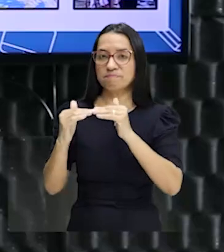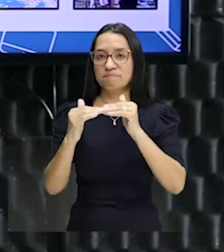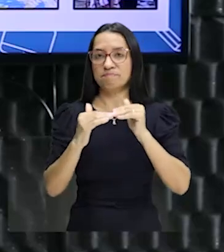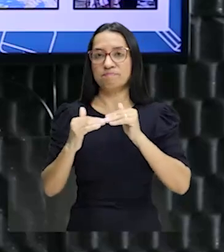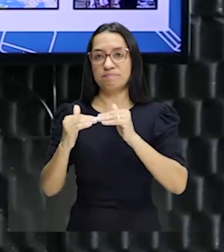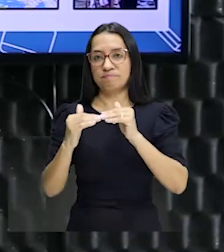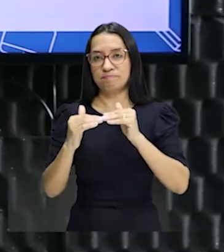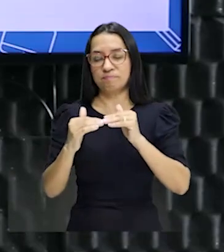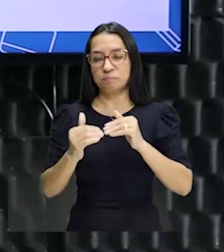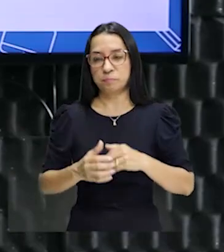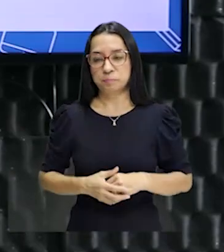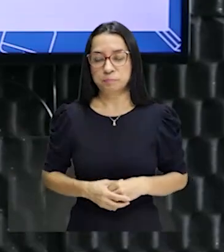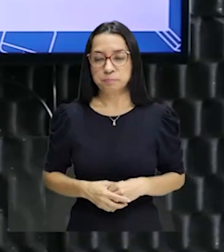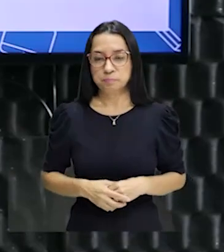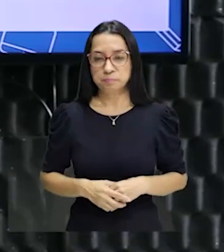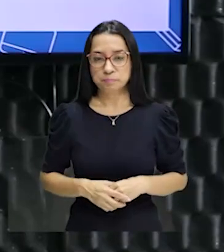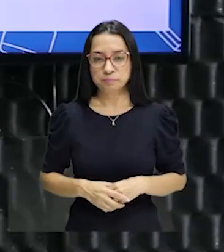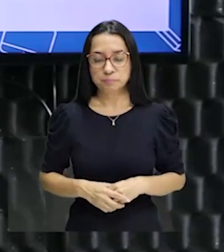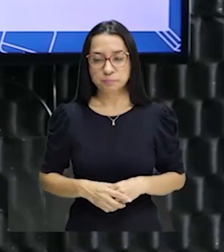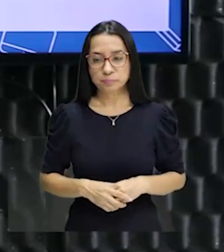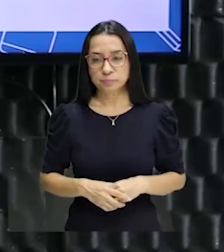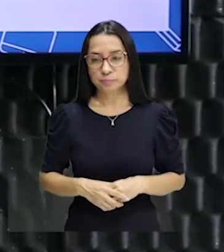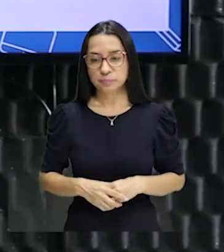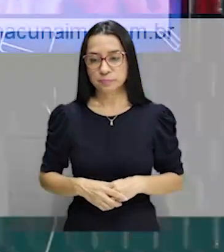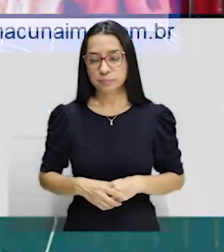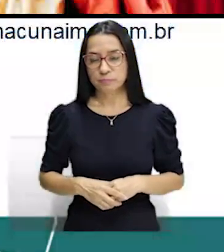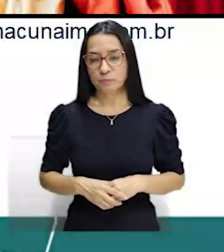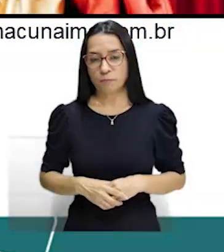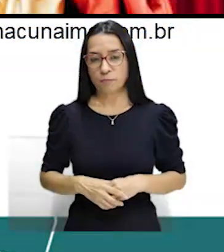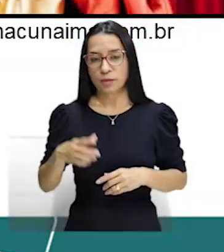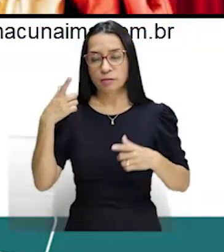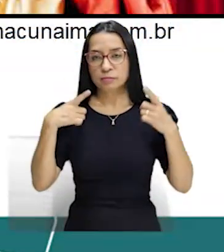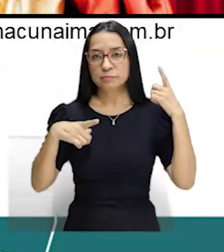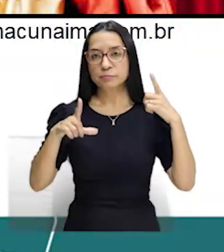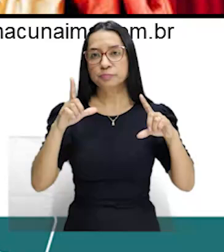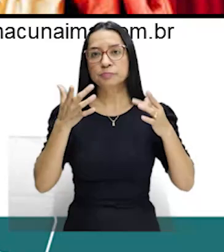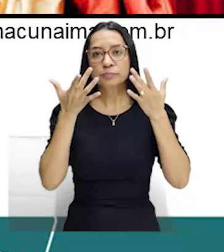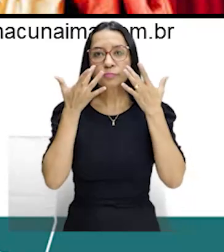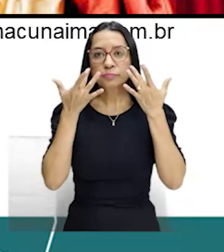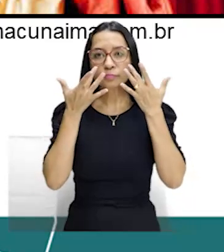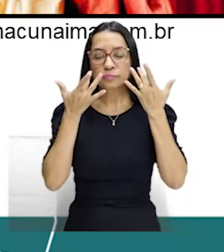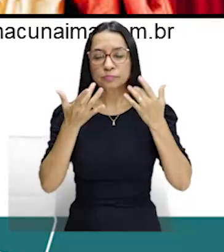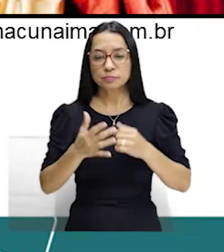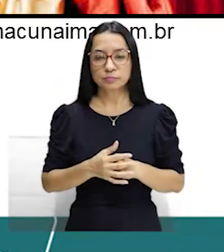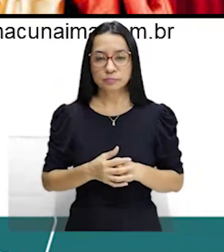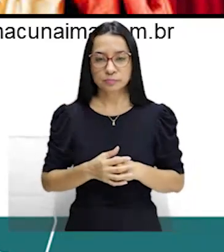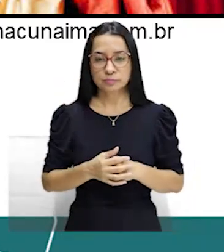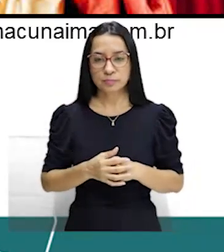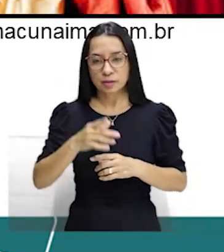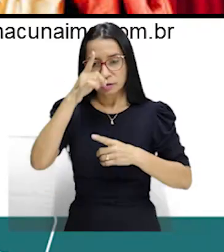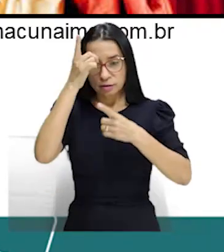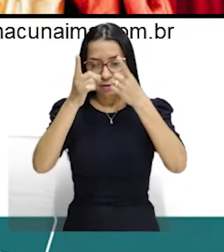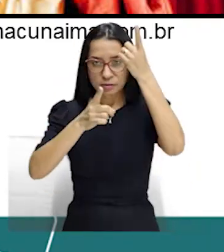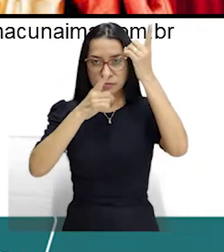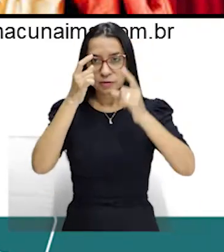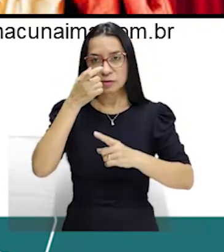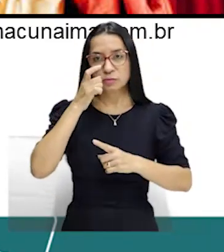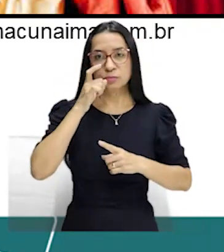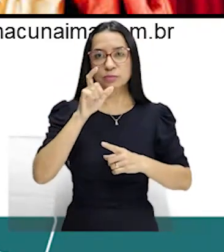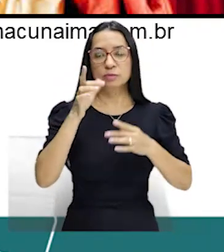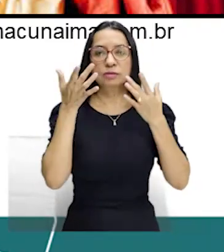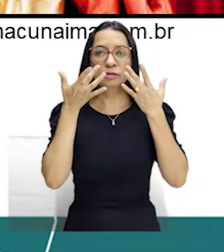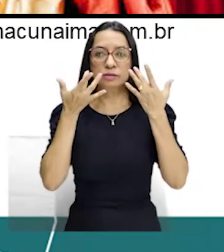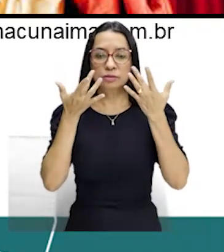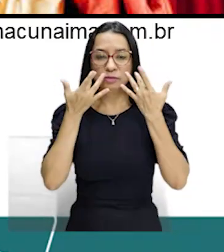nossa saúde. Vamos avançando. O lazer artístico. A criatividade e o interesse